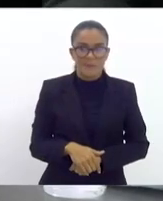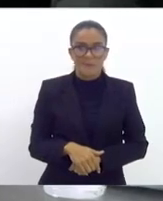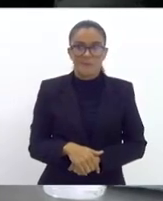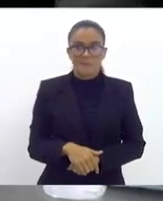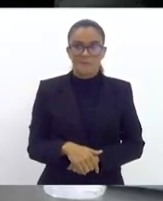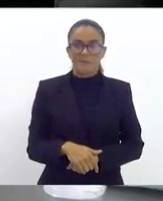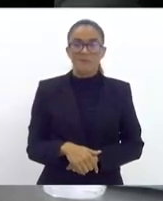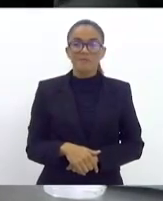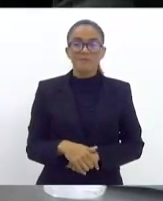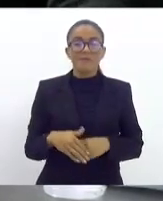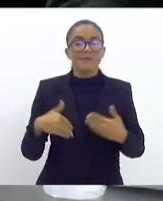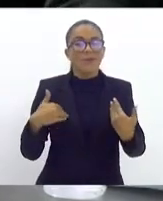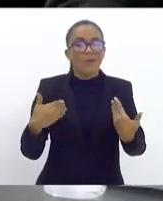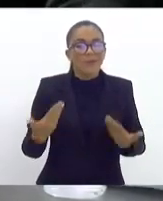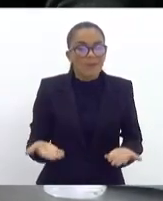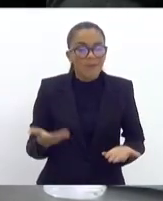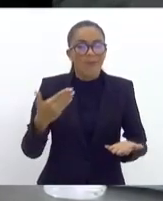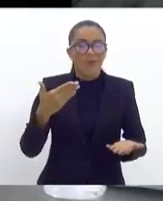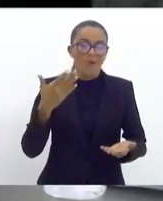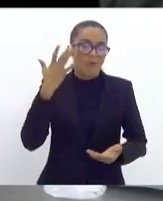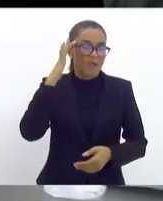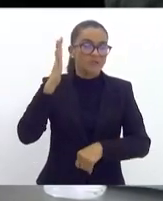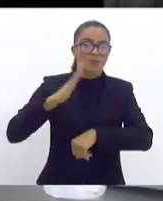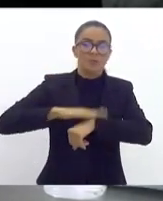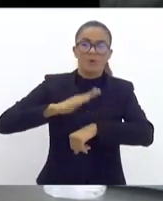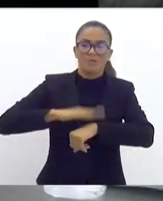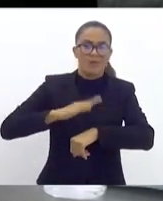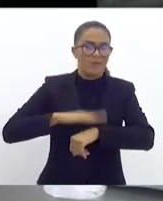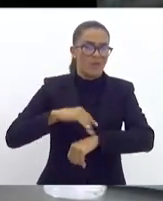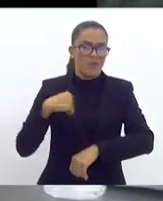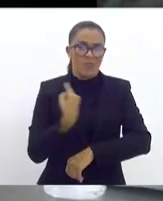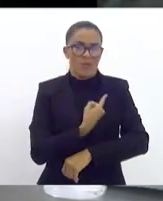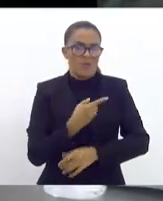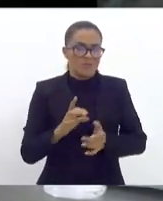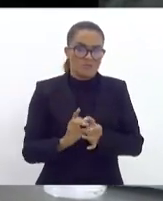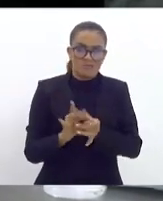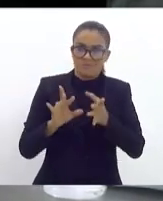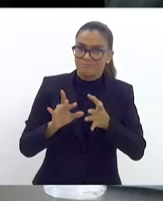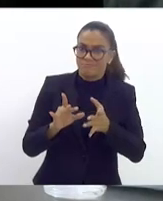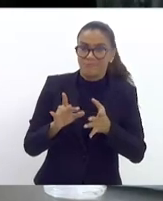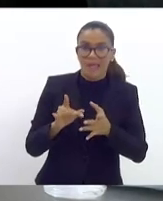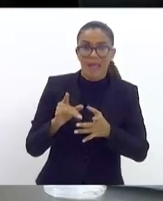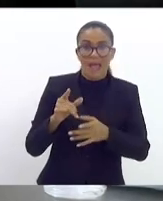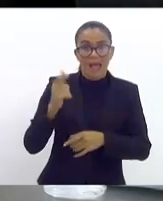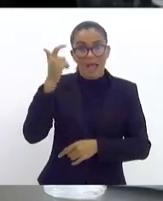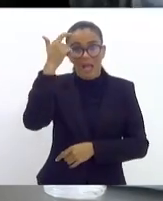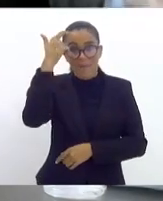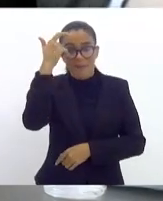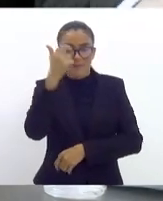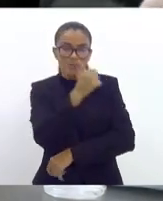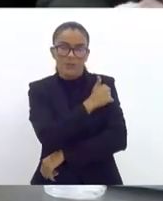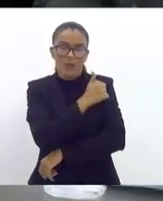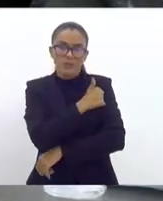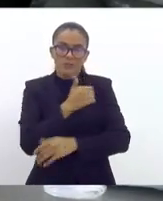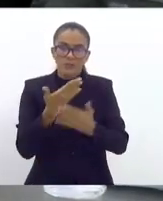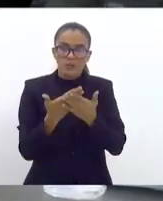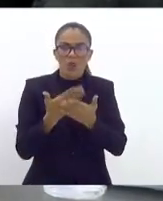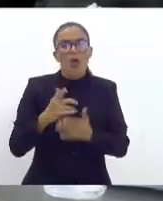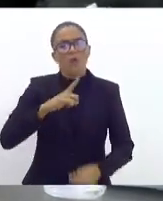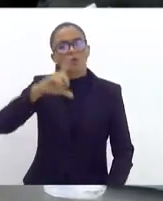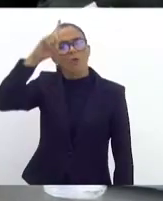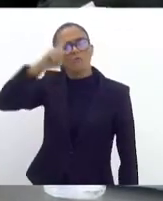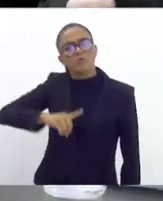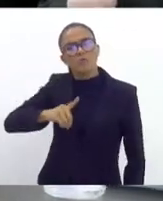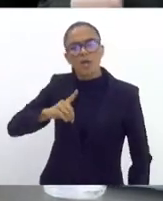e eu acho que o momento não não nos permite nesse momento gerar na cabeça por exemplo dos Estudantes Olha eu tenho esse direito